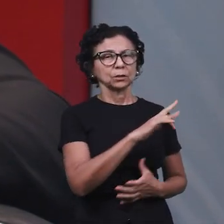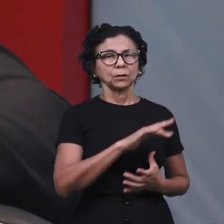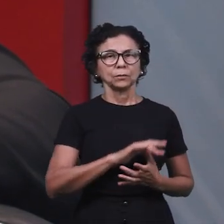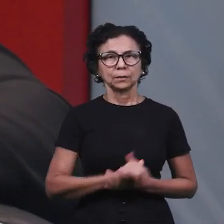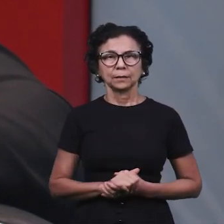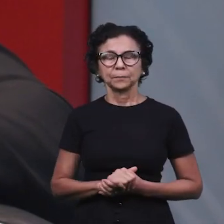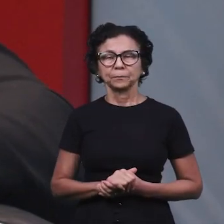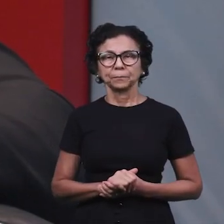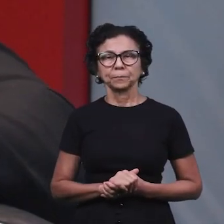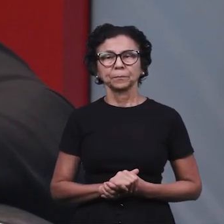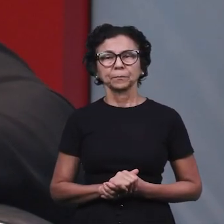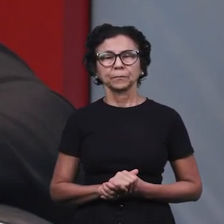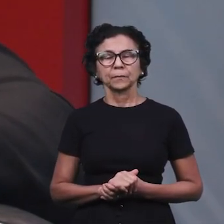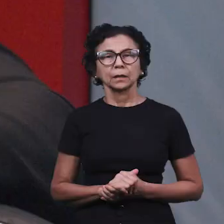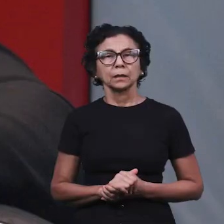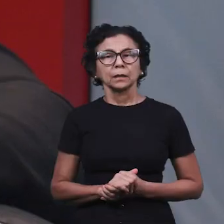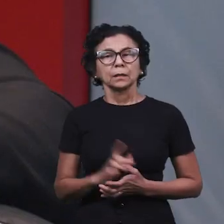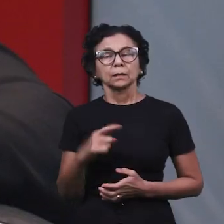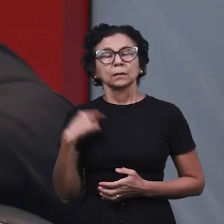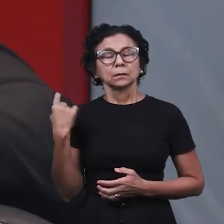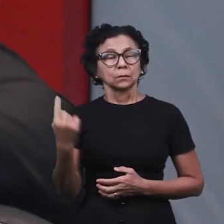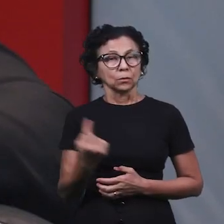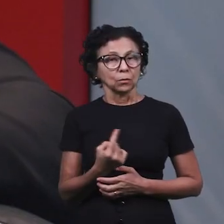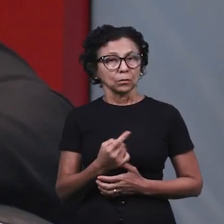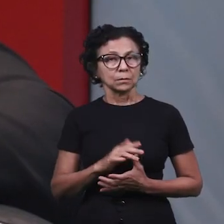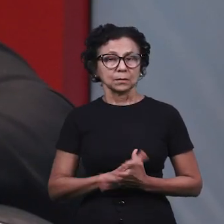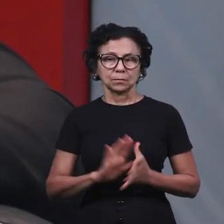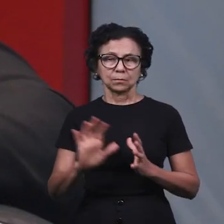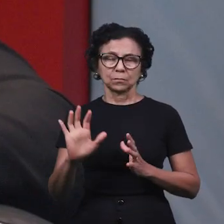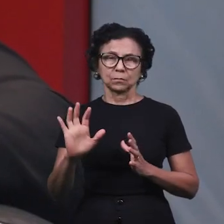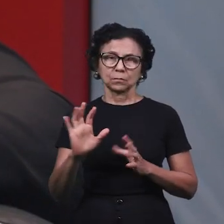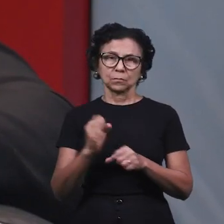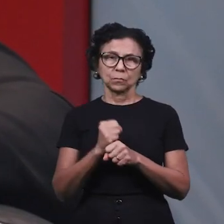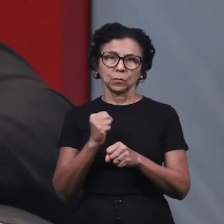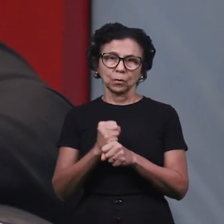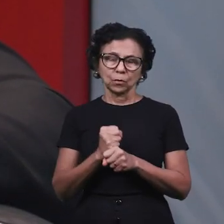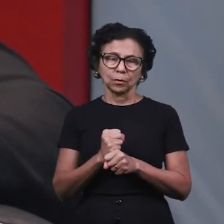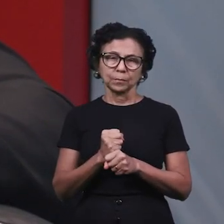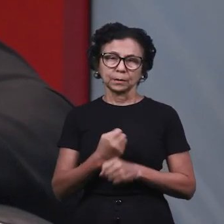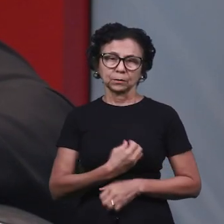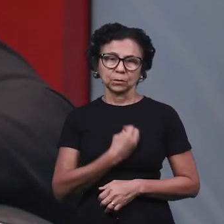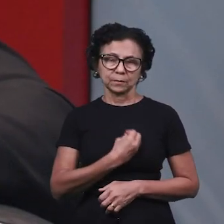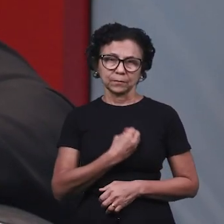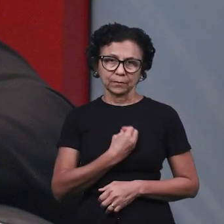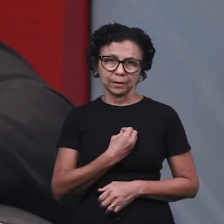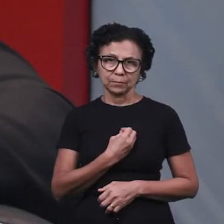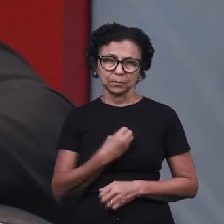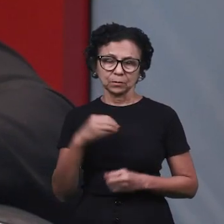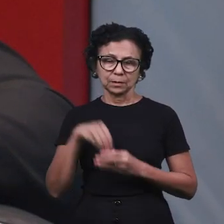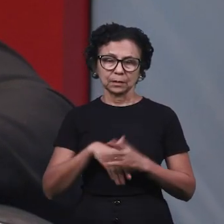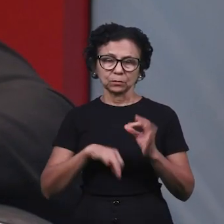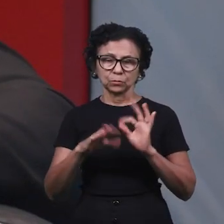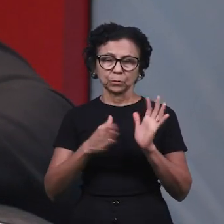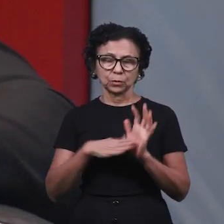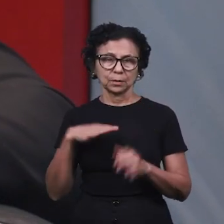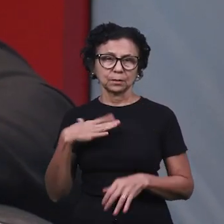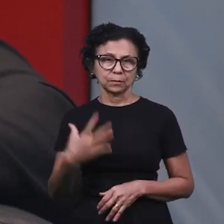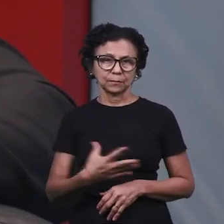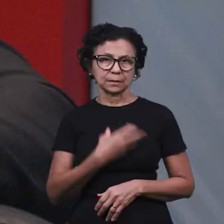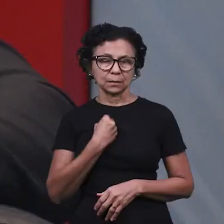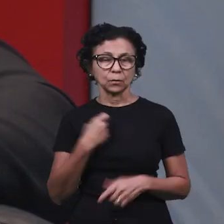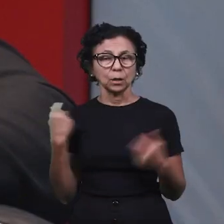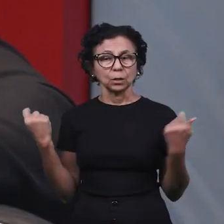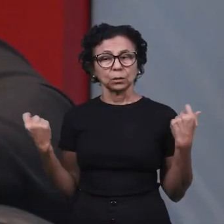esse encontro maravilhoso. E nós não podemos, como obra redentora, permitir isso. Nós não podemos permitir que Benjamim